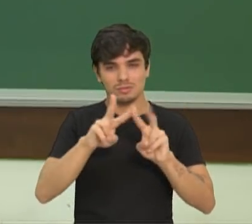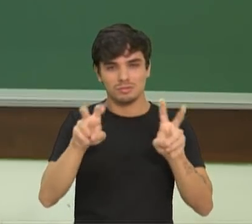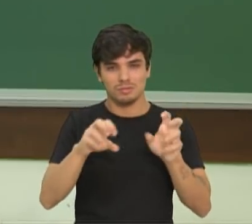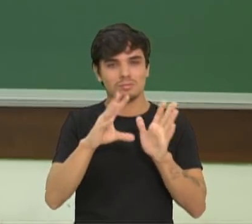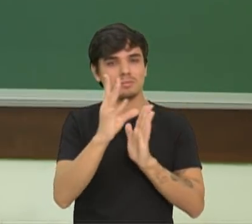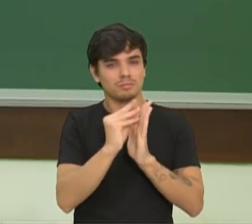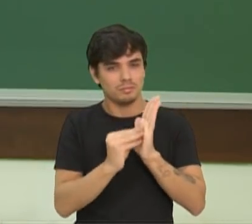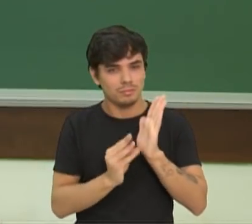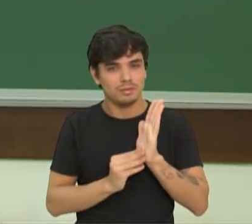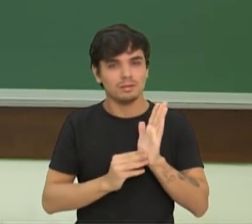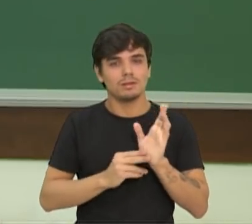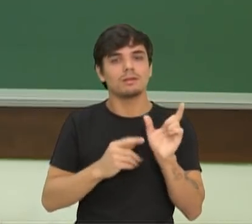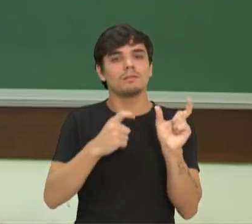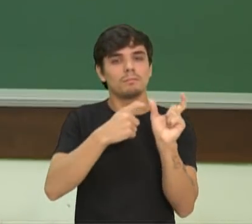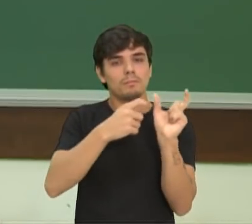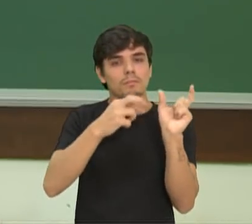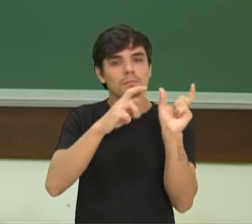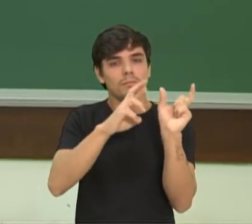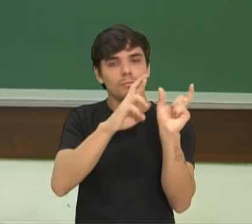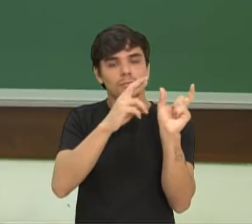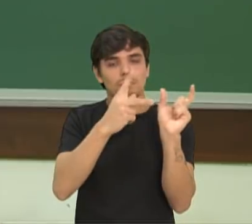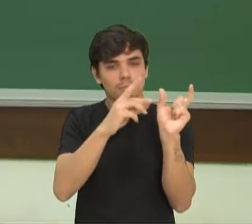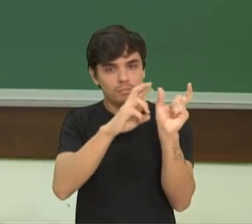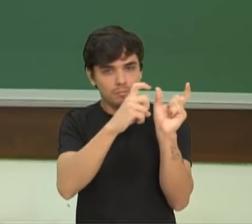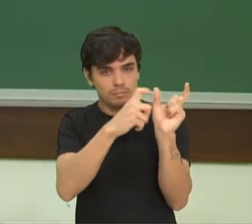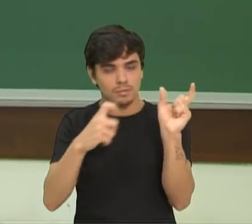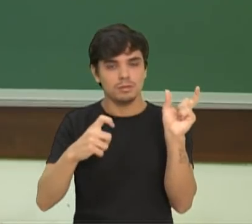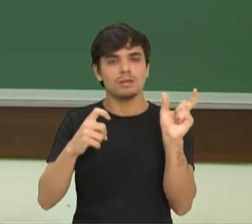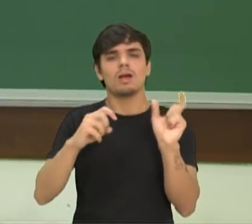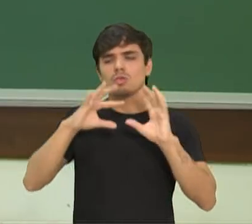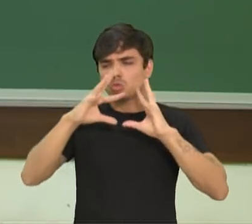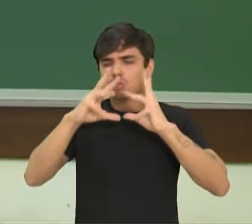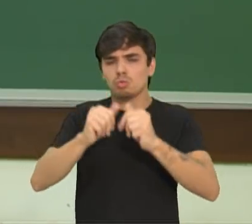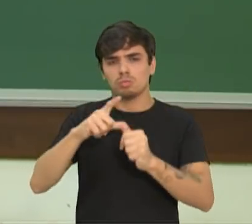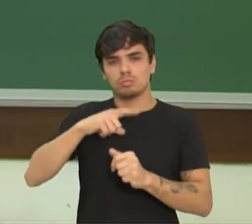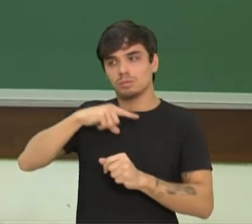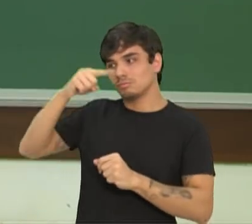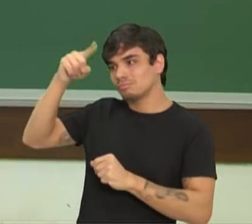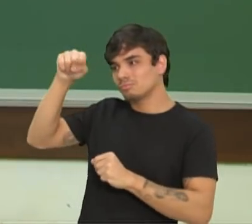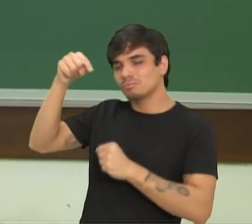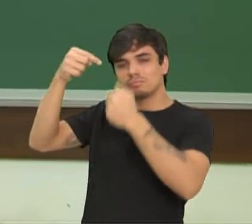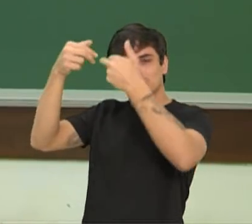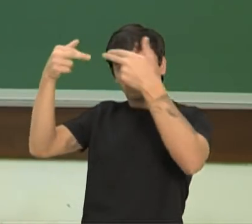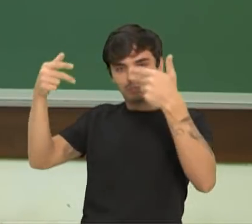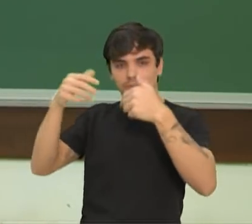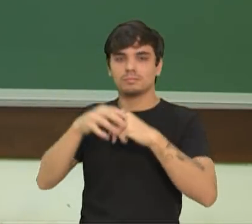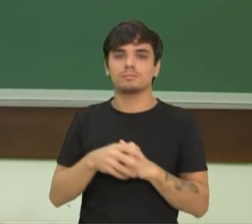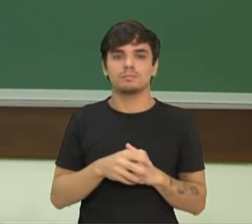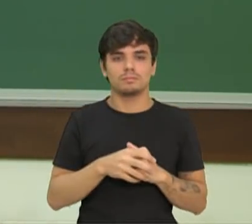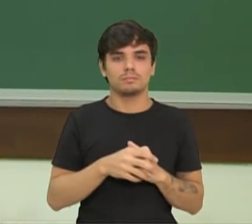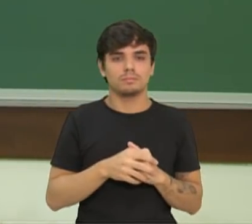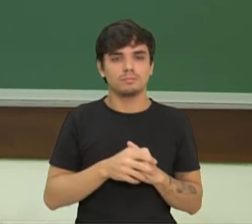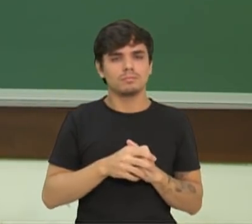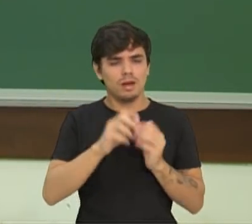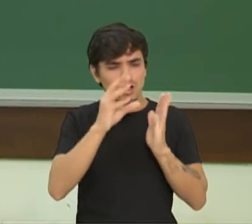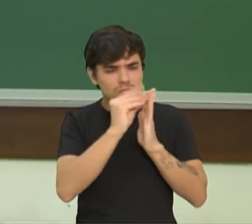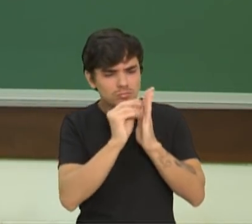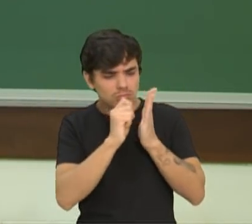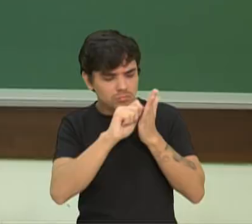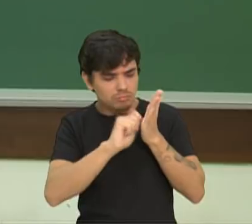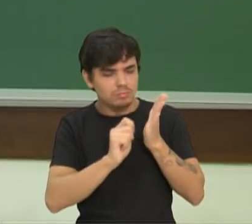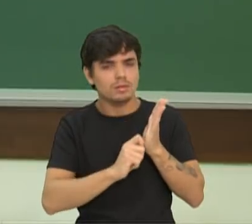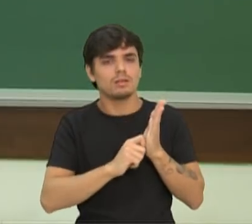conteúdos. Proparoxítonas, todas são acentuadas. Então, cada vez, repare aí, anote, cada vez que